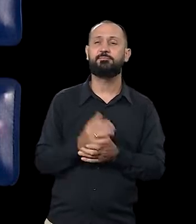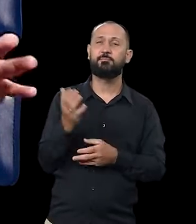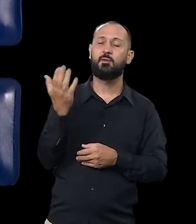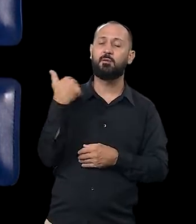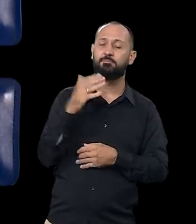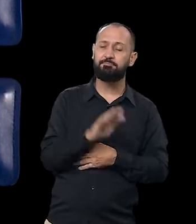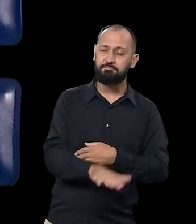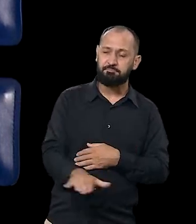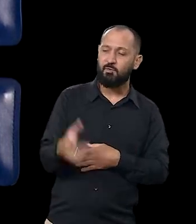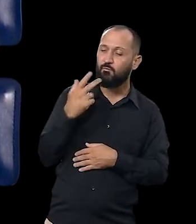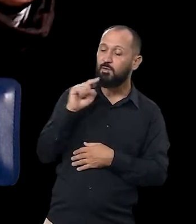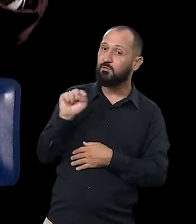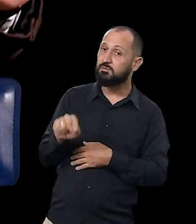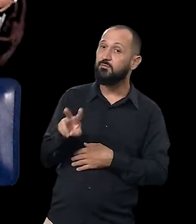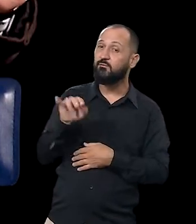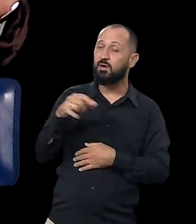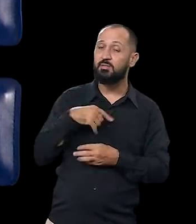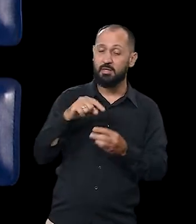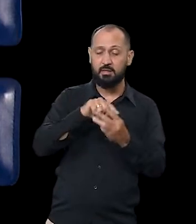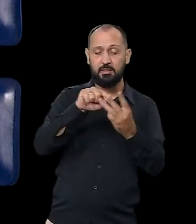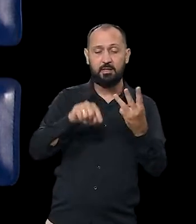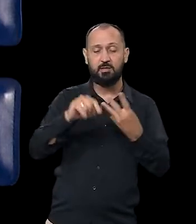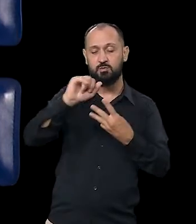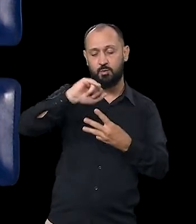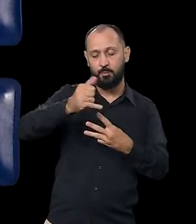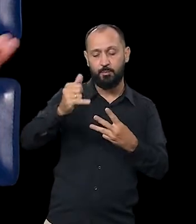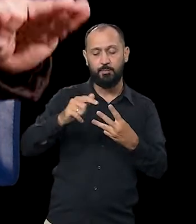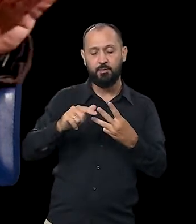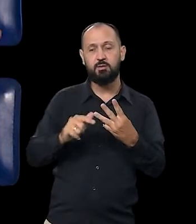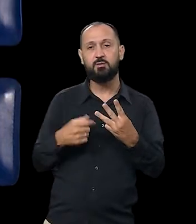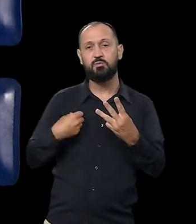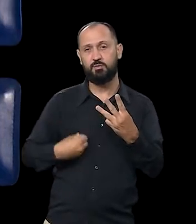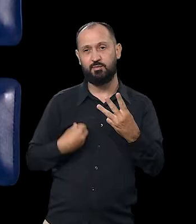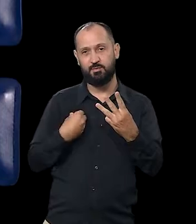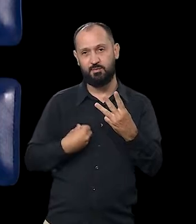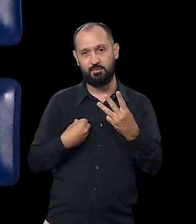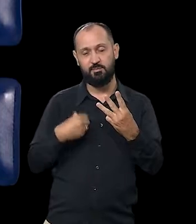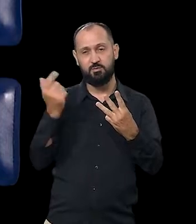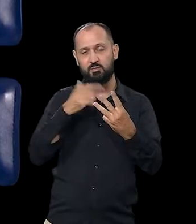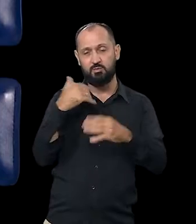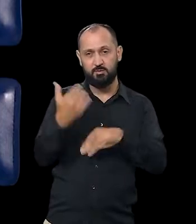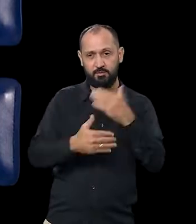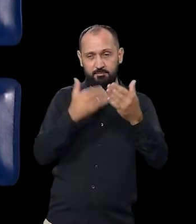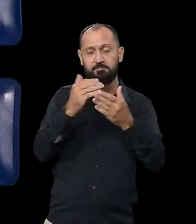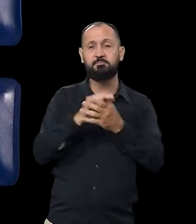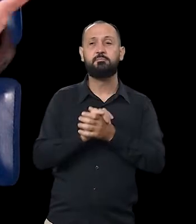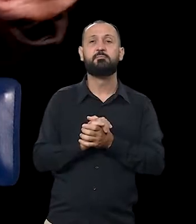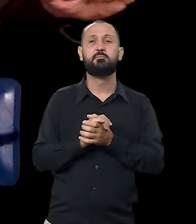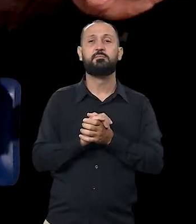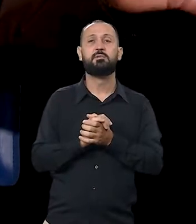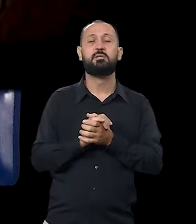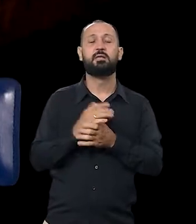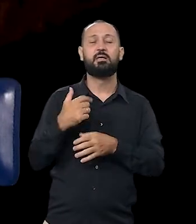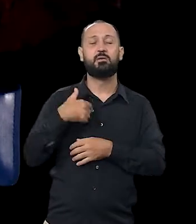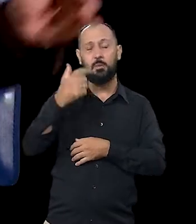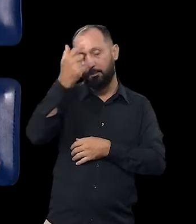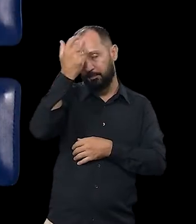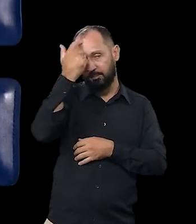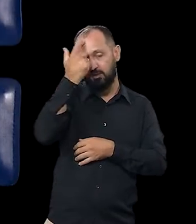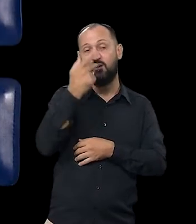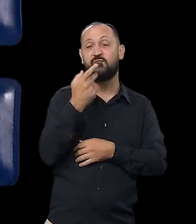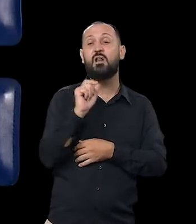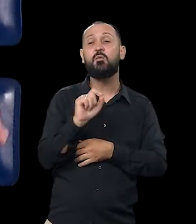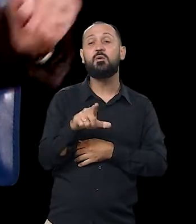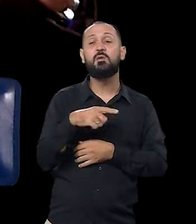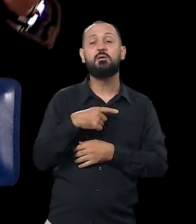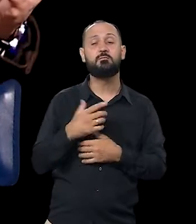na minha mais tenra infância, ela dizia, ó, você vai ter 3 oportunidades na sua vida para você progredir. E ela, na filosofia dela,